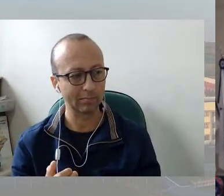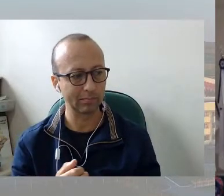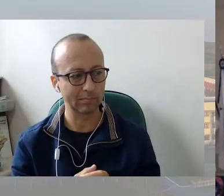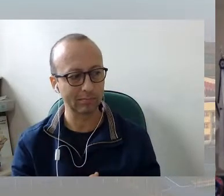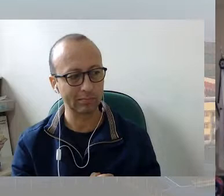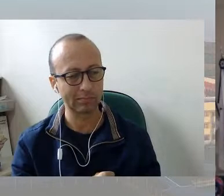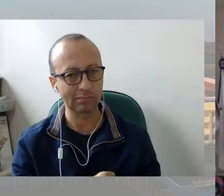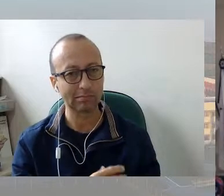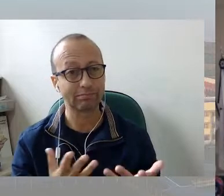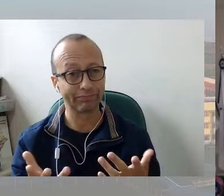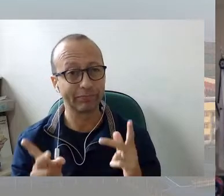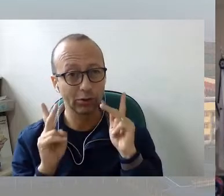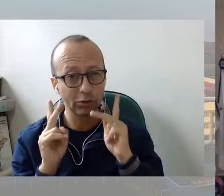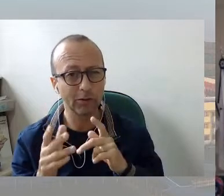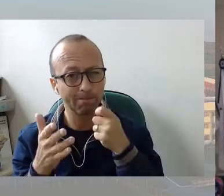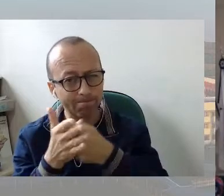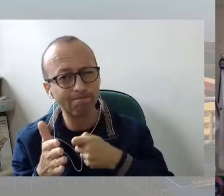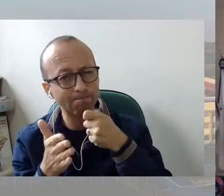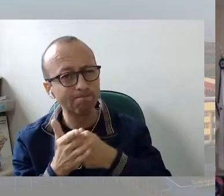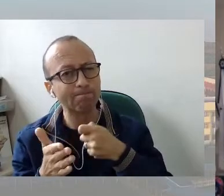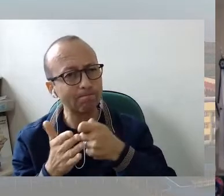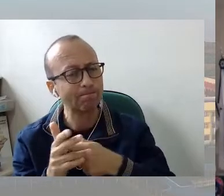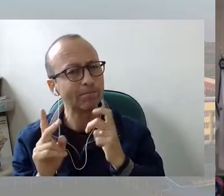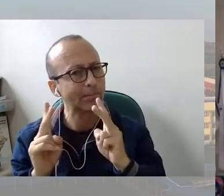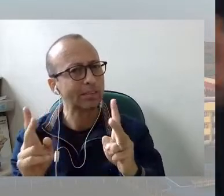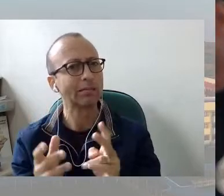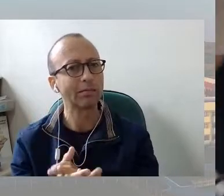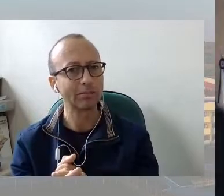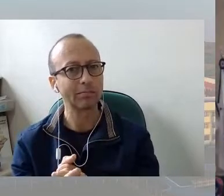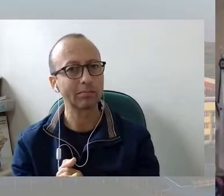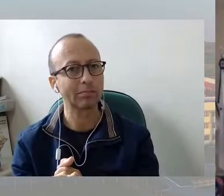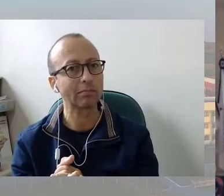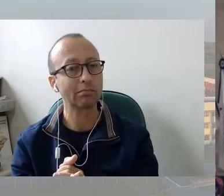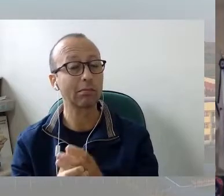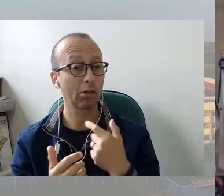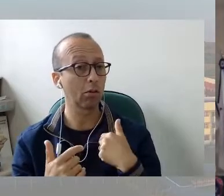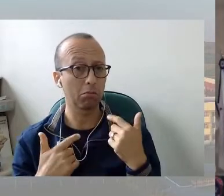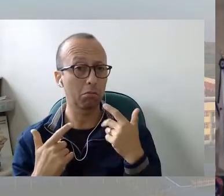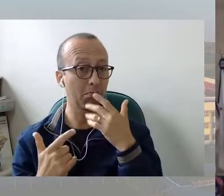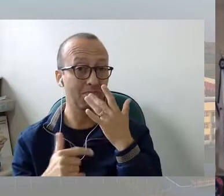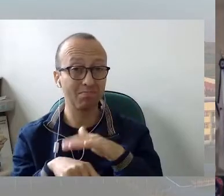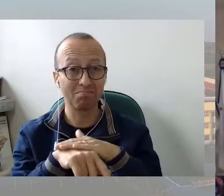uma causa e tem que se garantir o tempo inteiro, como eu, branco, não tenho que me garantir.